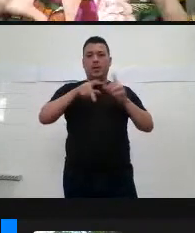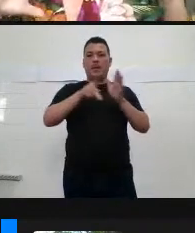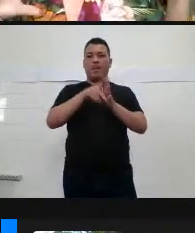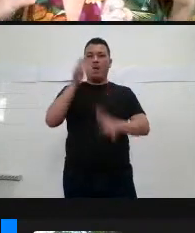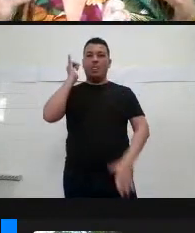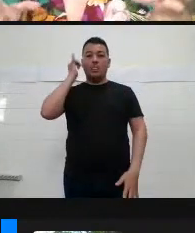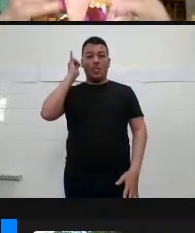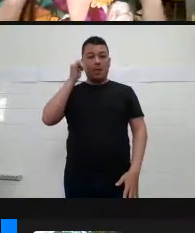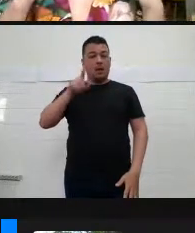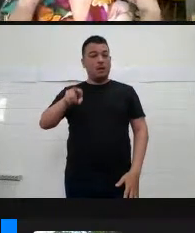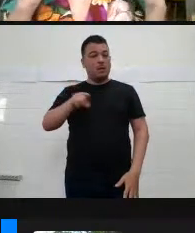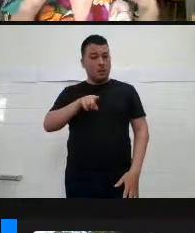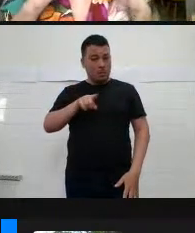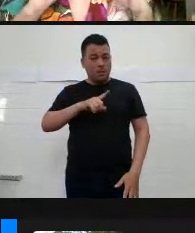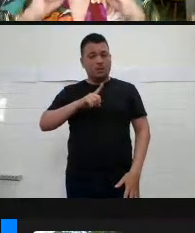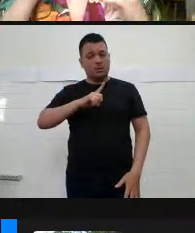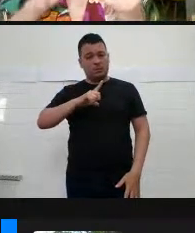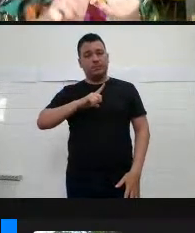da